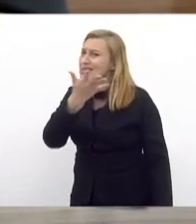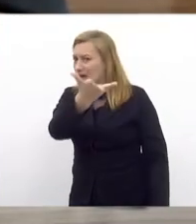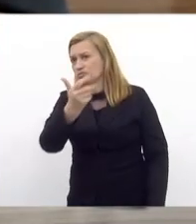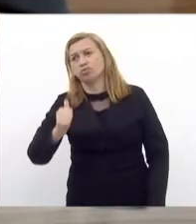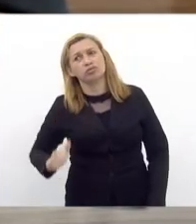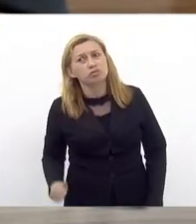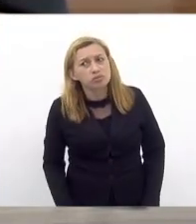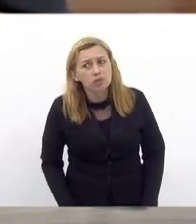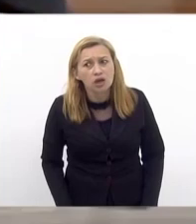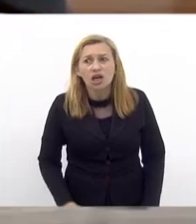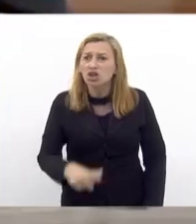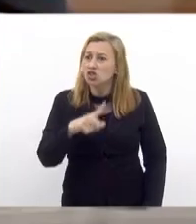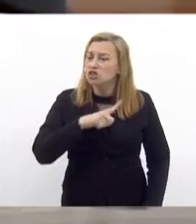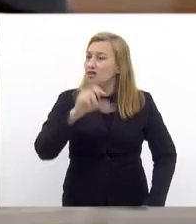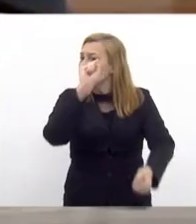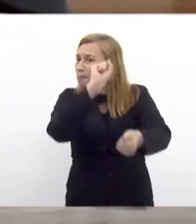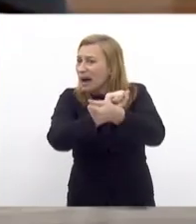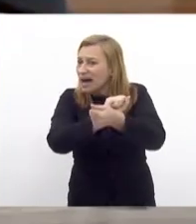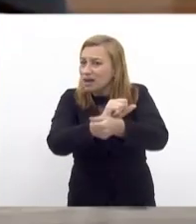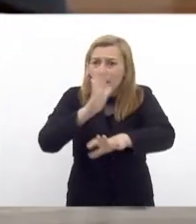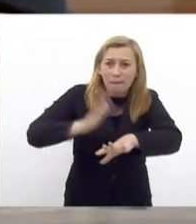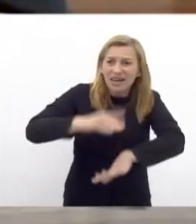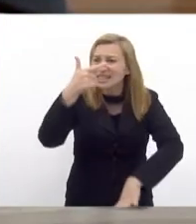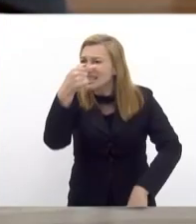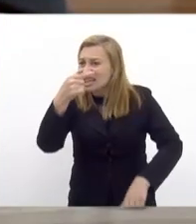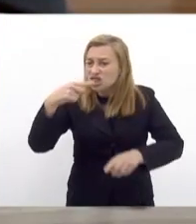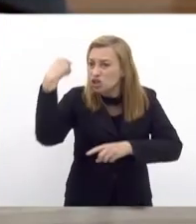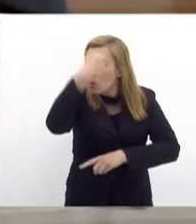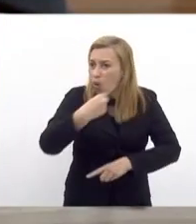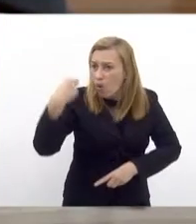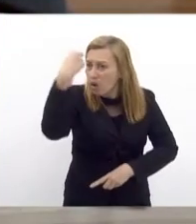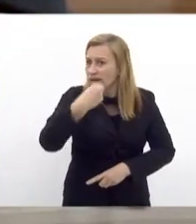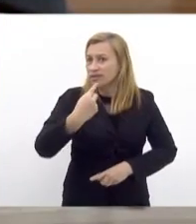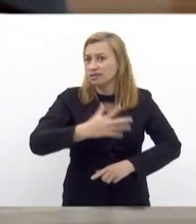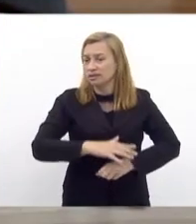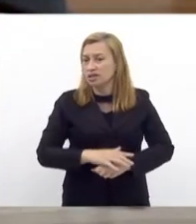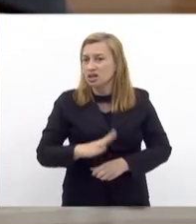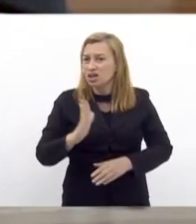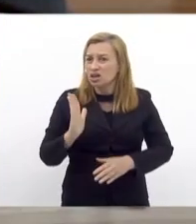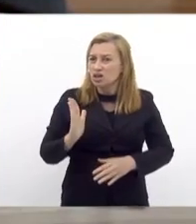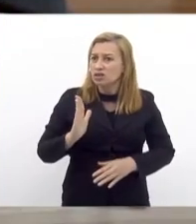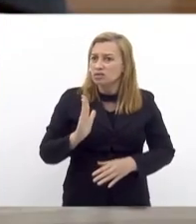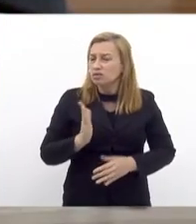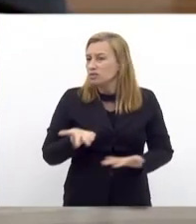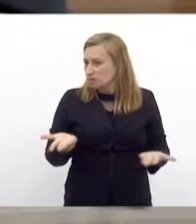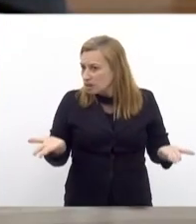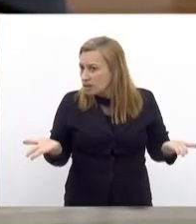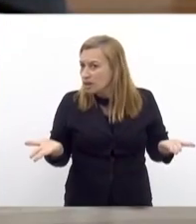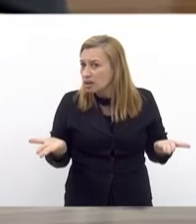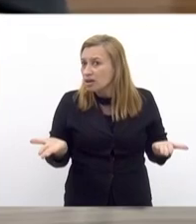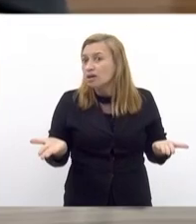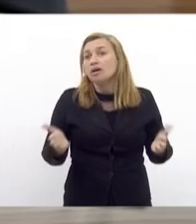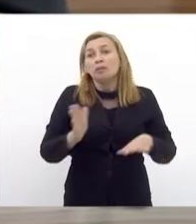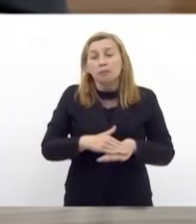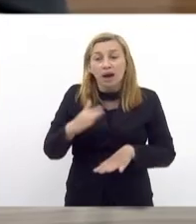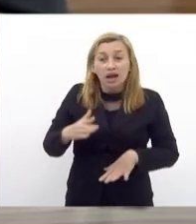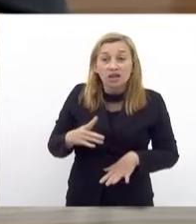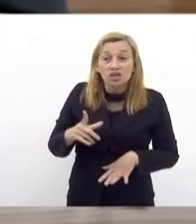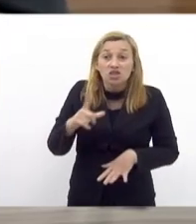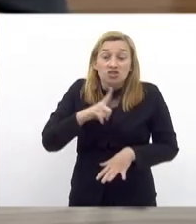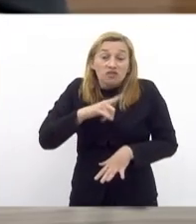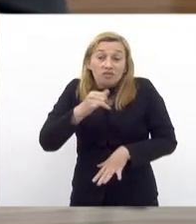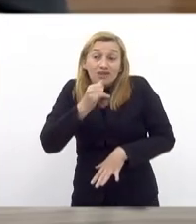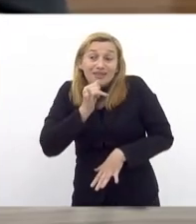Né? Tivemos paralisação por mais de 7 horas, logicamente não foi direta, foi ininterrupta, mas nós tivemos exemplo